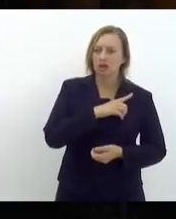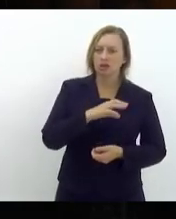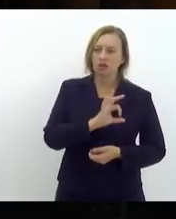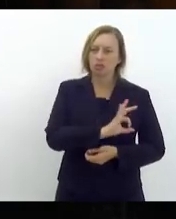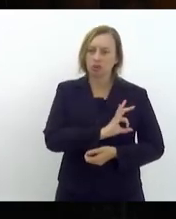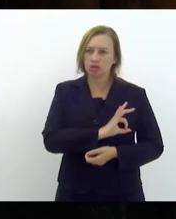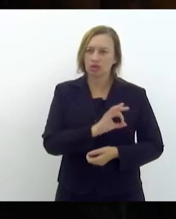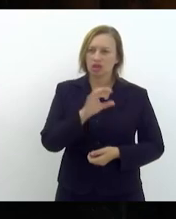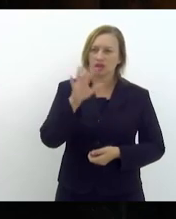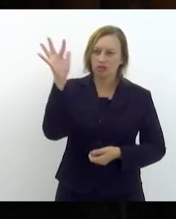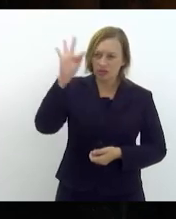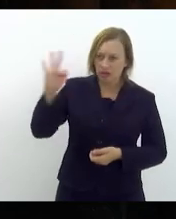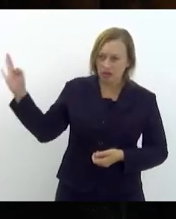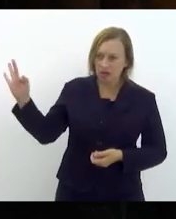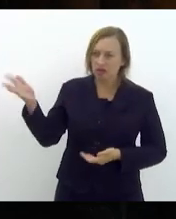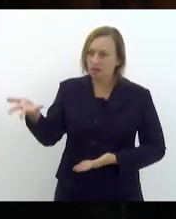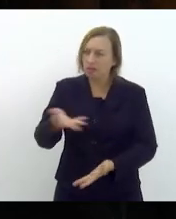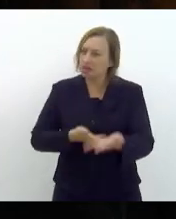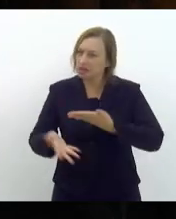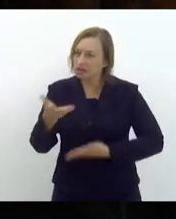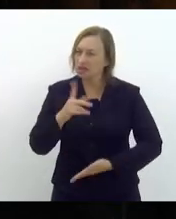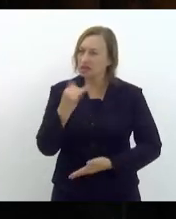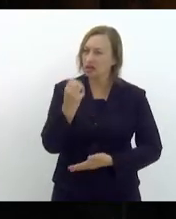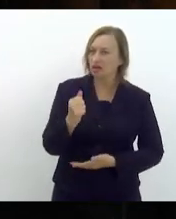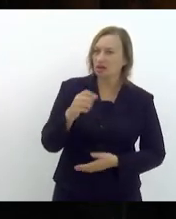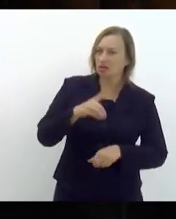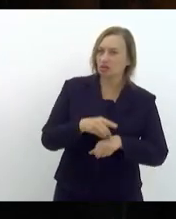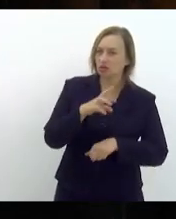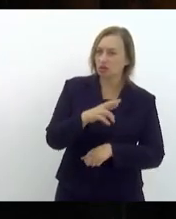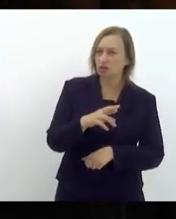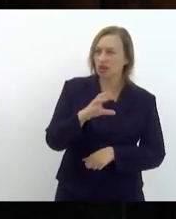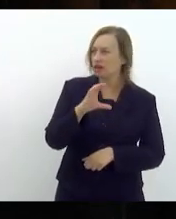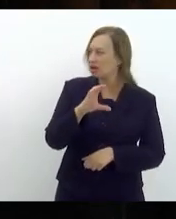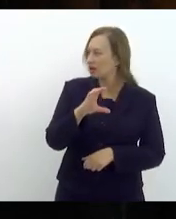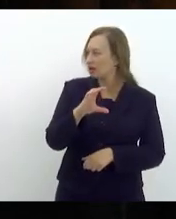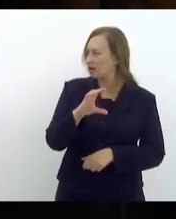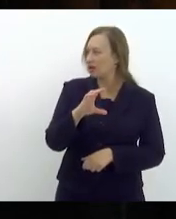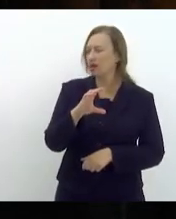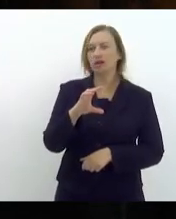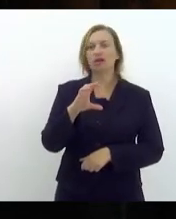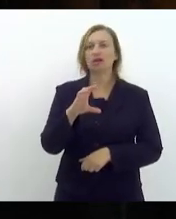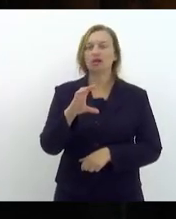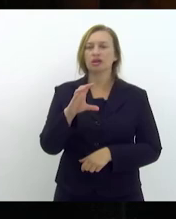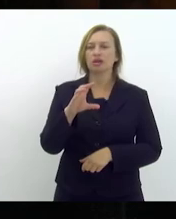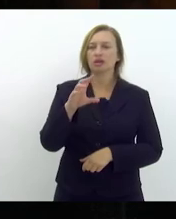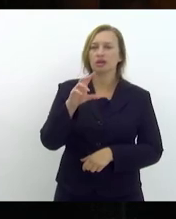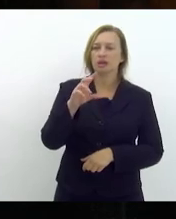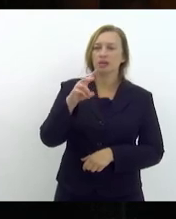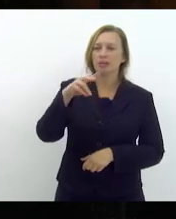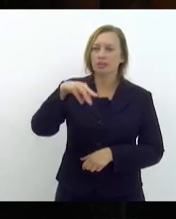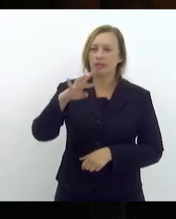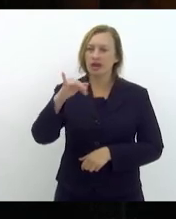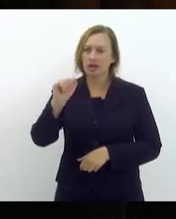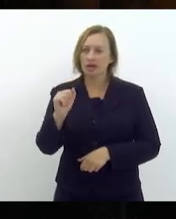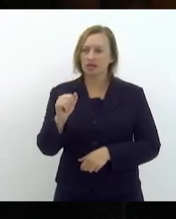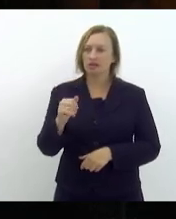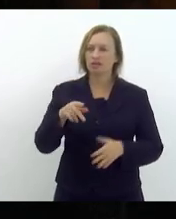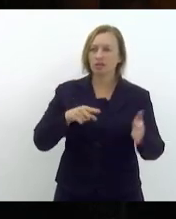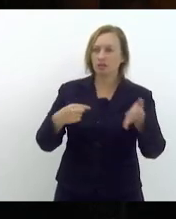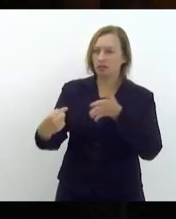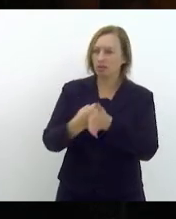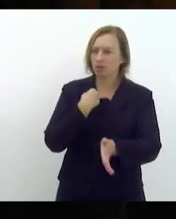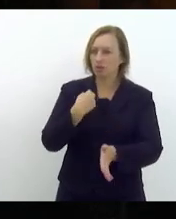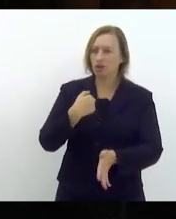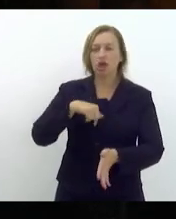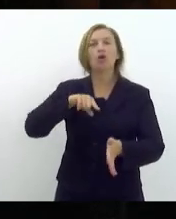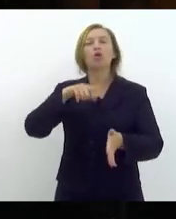e parceira dessa campanha Doutora Paula Mari fez uma pergunta que repito aqui